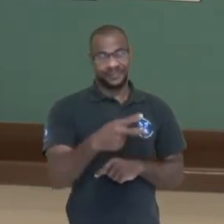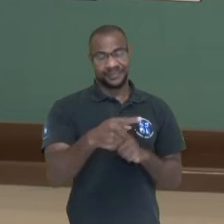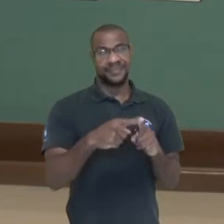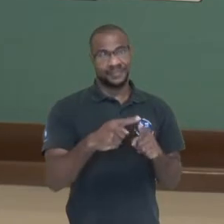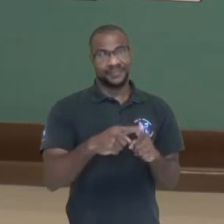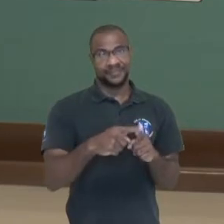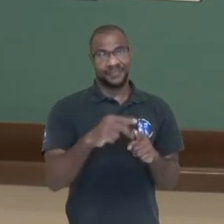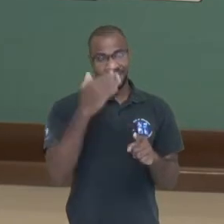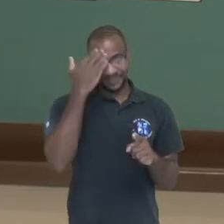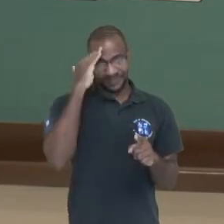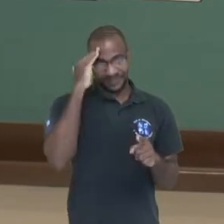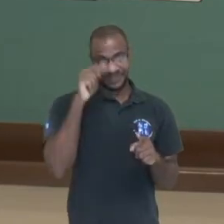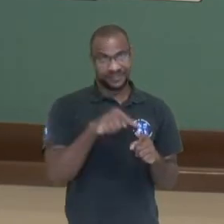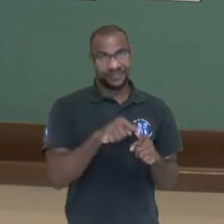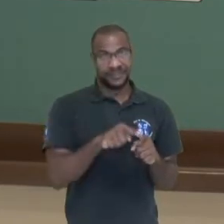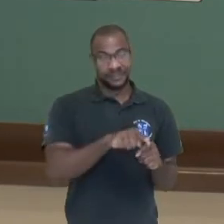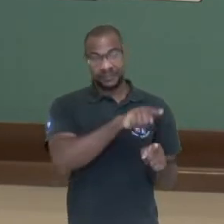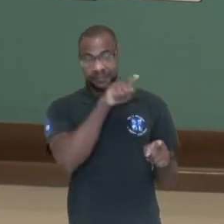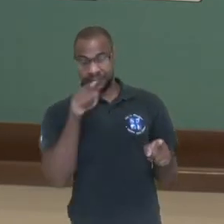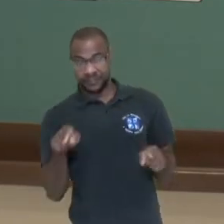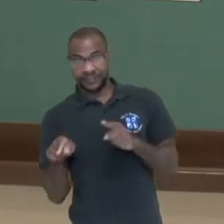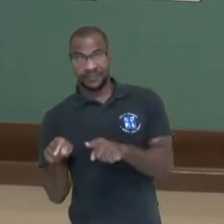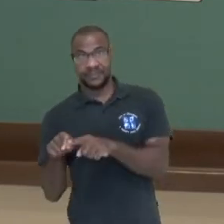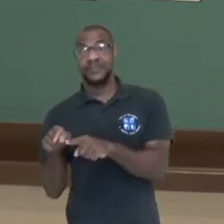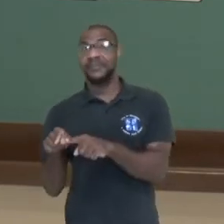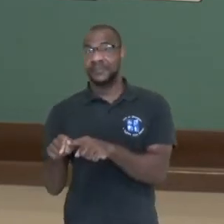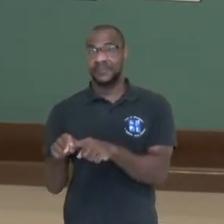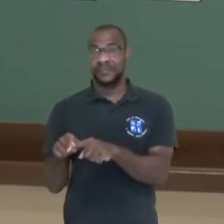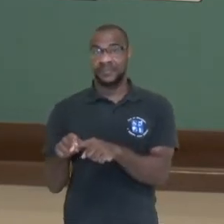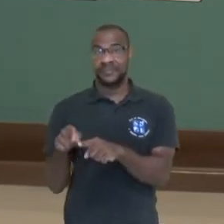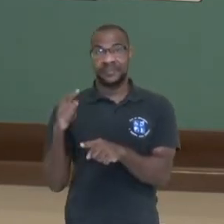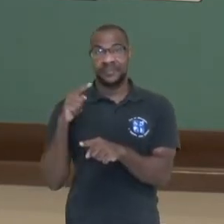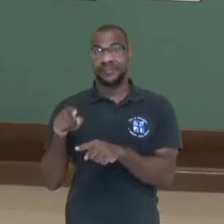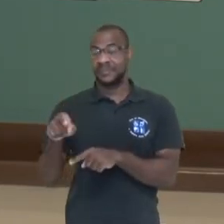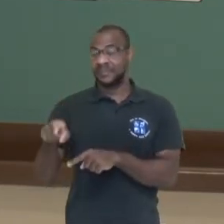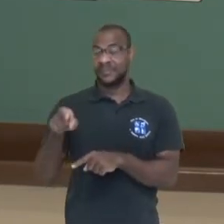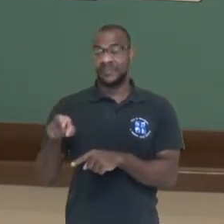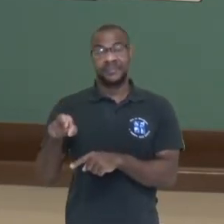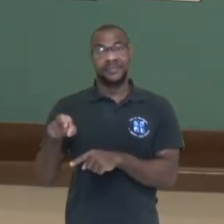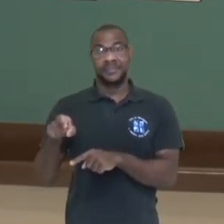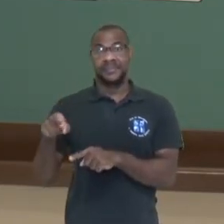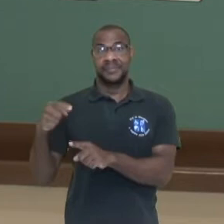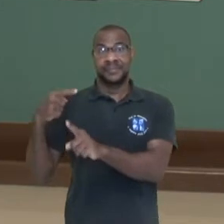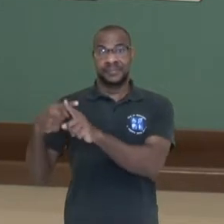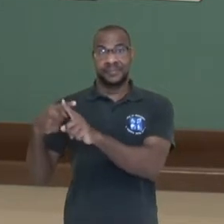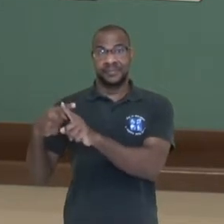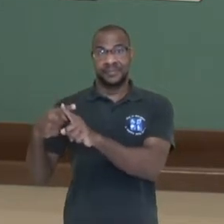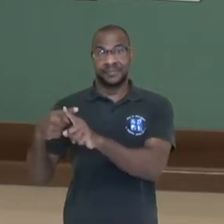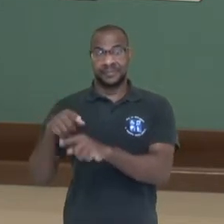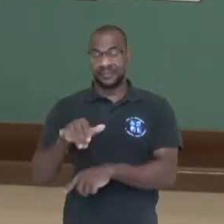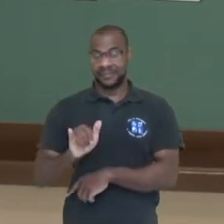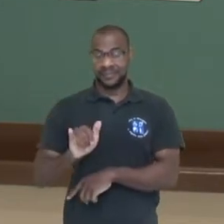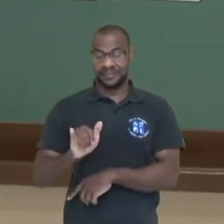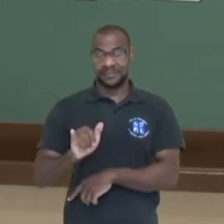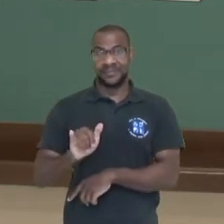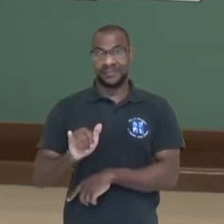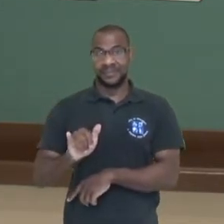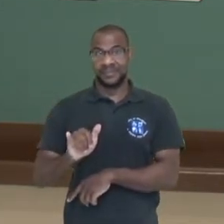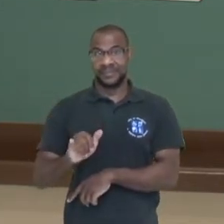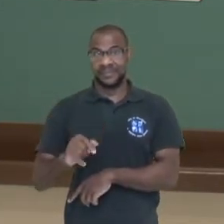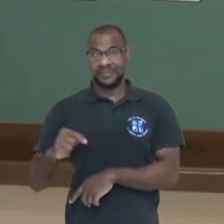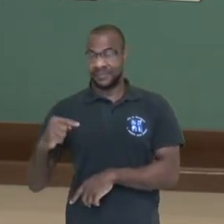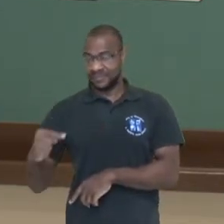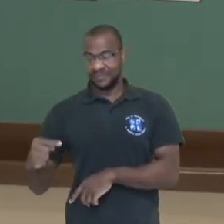eles negativos. E no quarto quadrante, o x volta a ser positivo, ó, tá para a direita, mas o y é